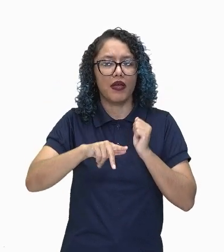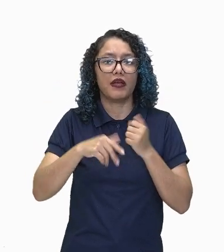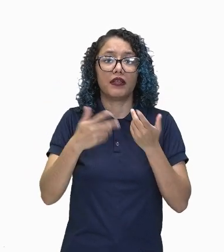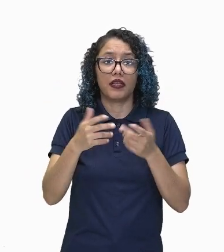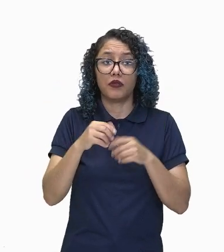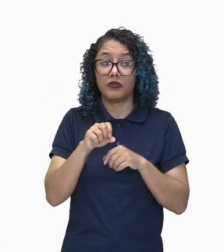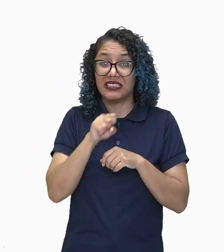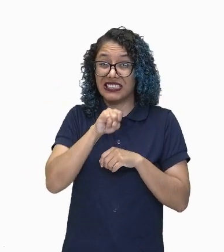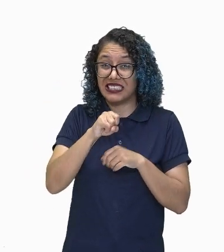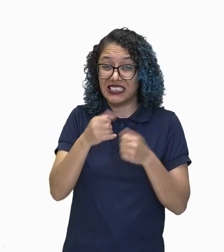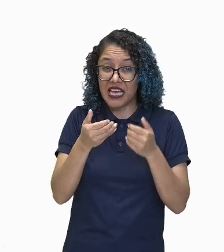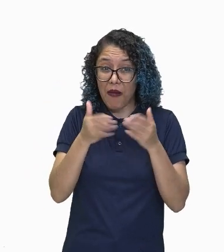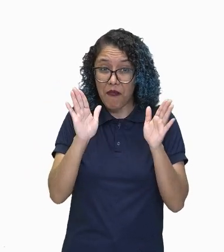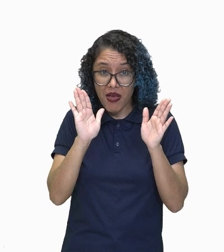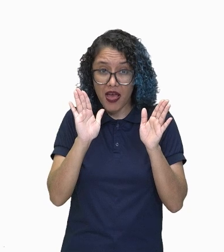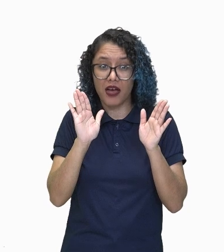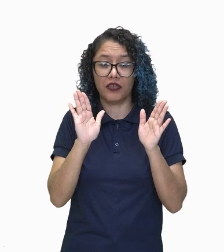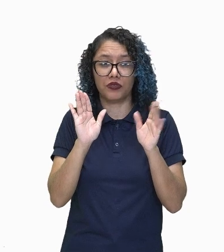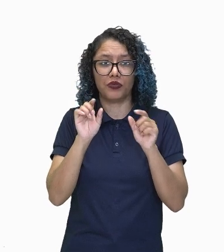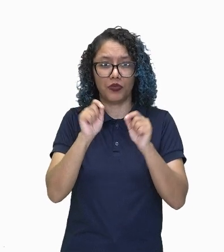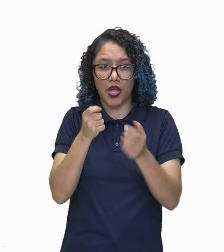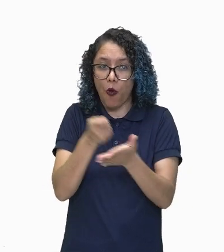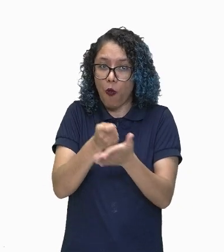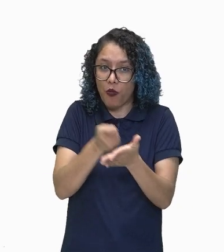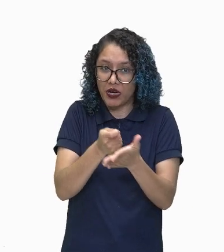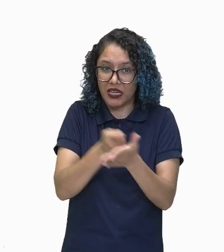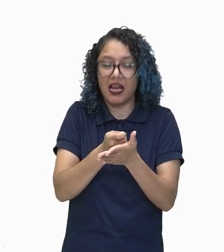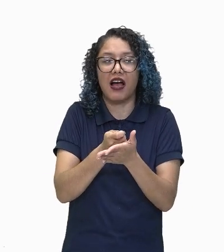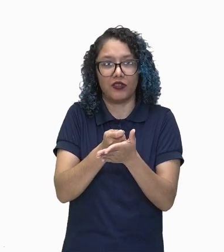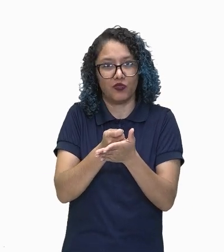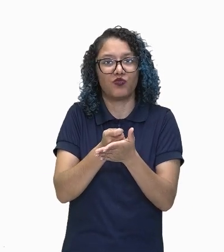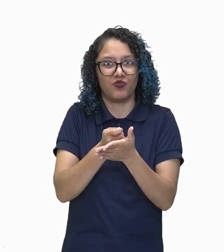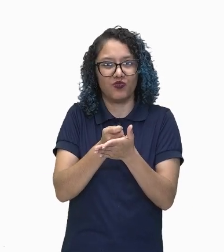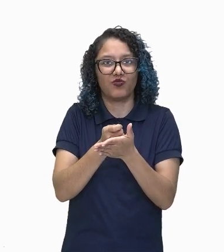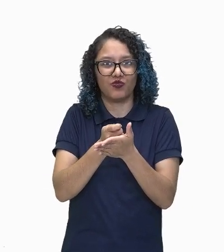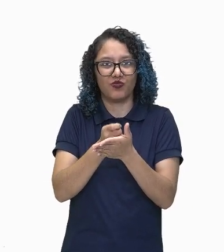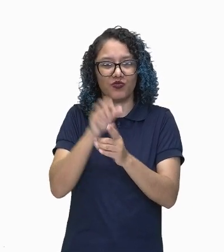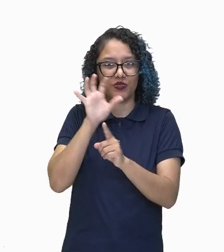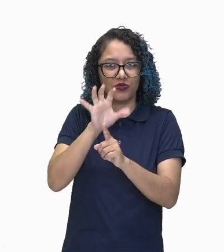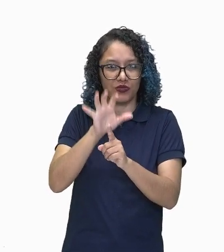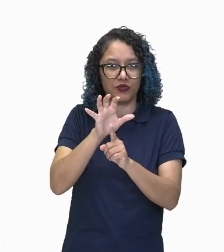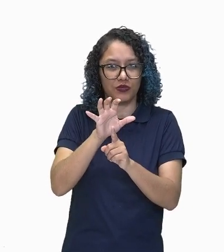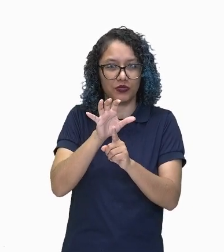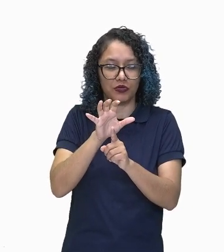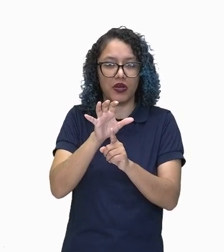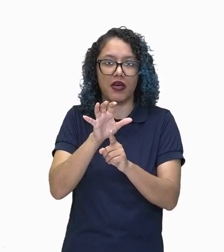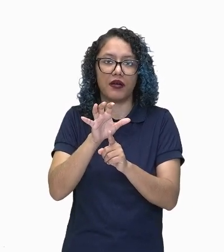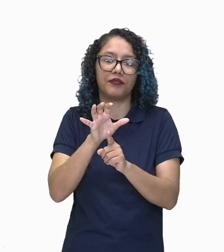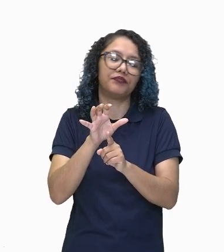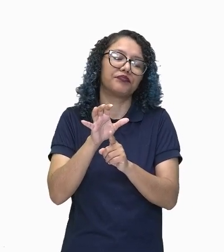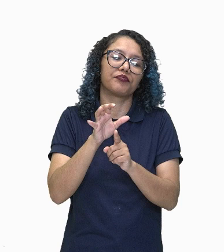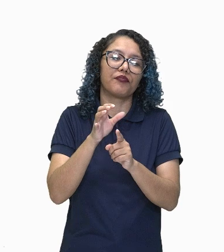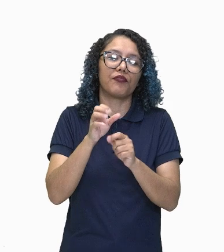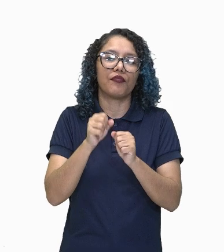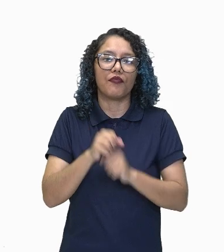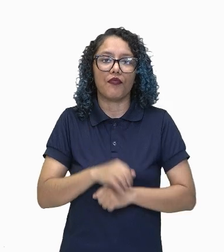coagidos. Votava ou não votava. Então não tinha como votava ou votava, né, no candidato do